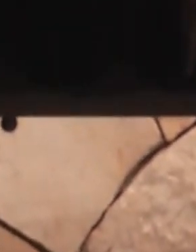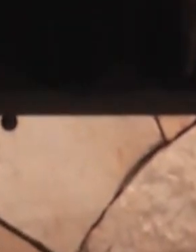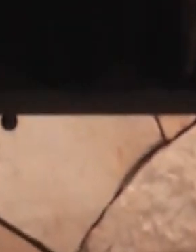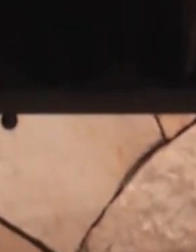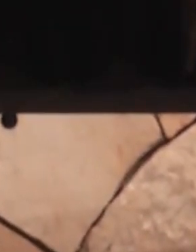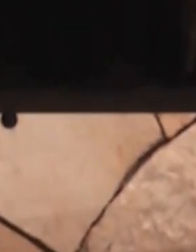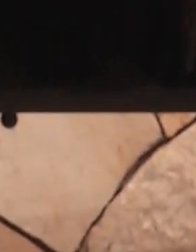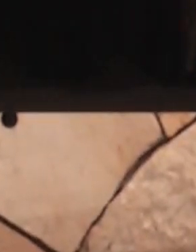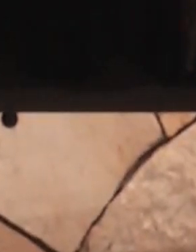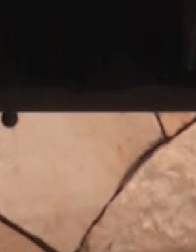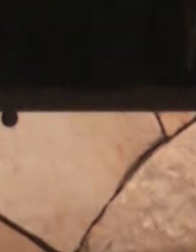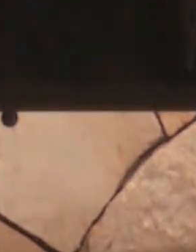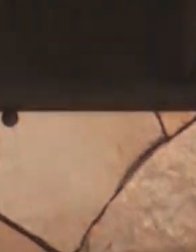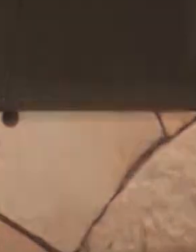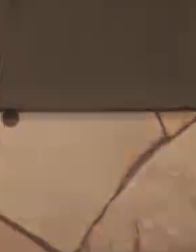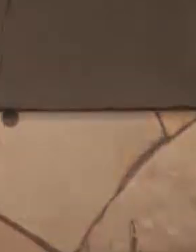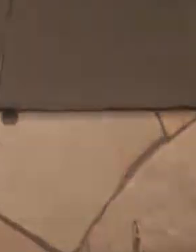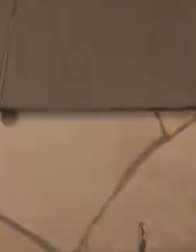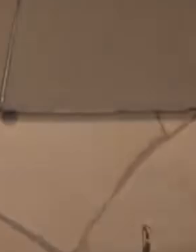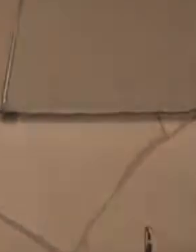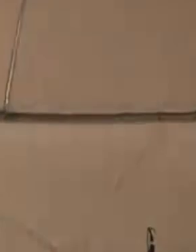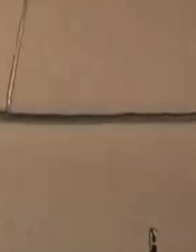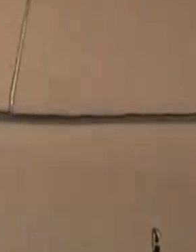Muito obrigada.